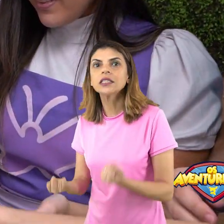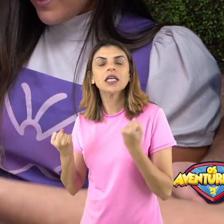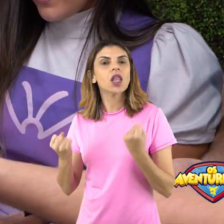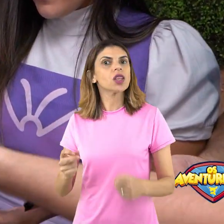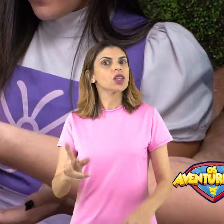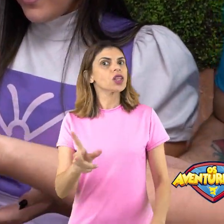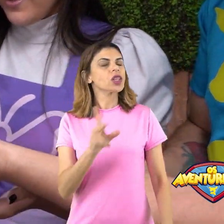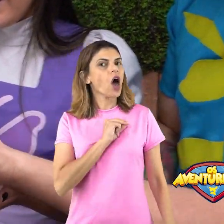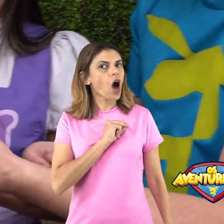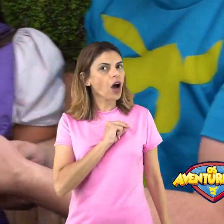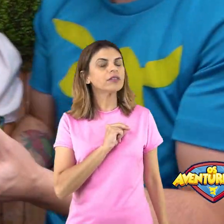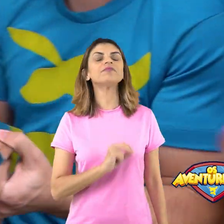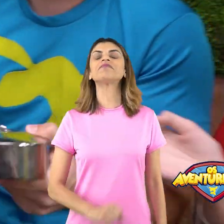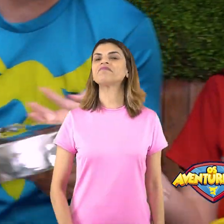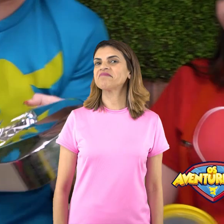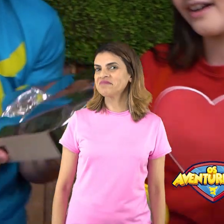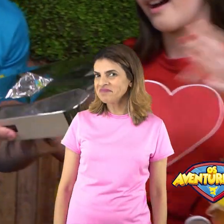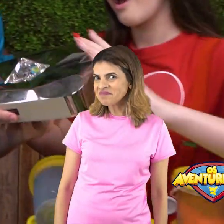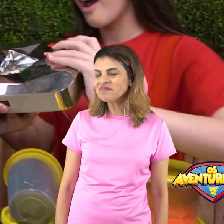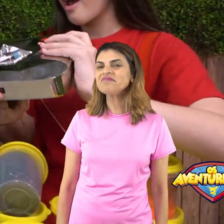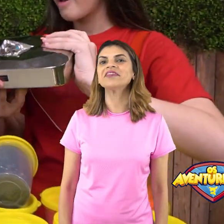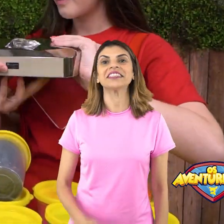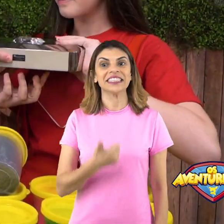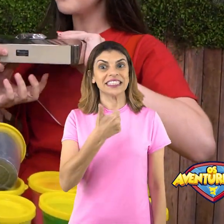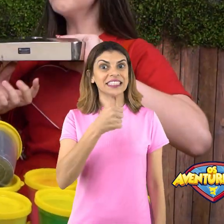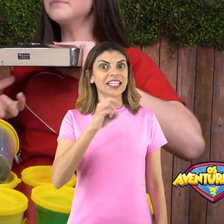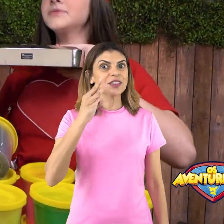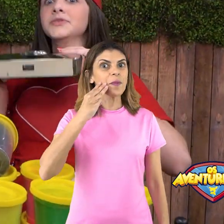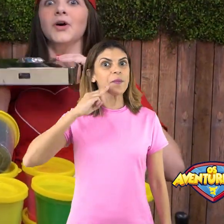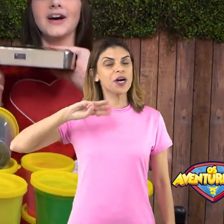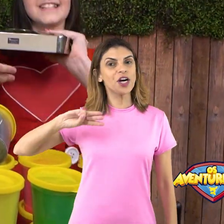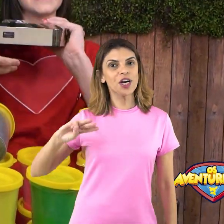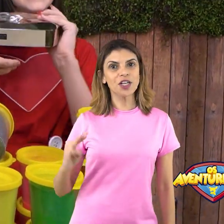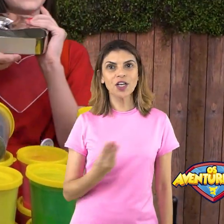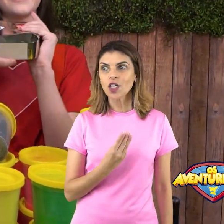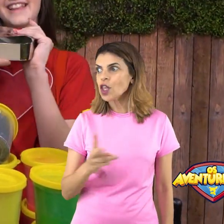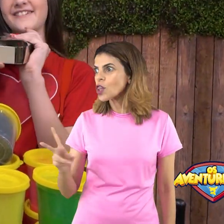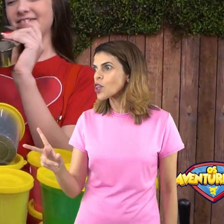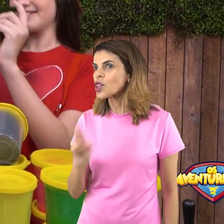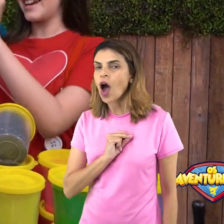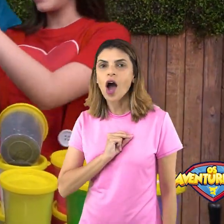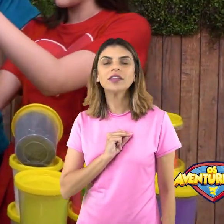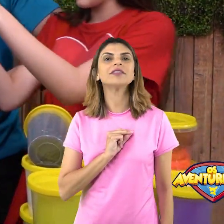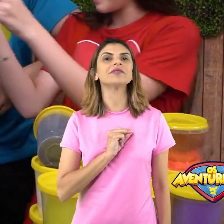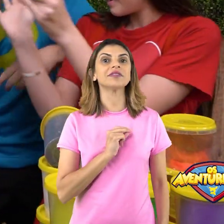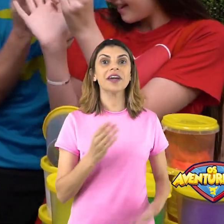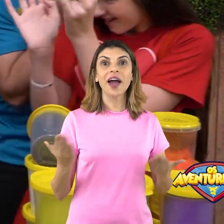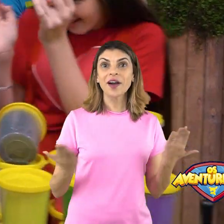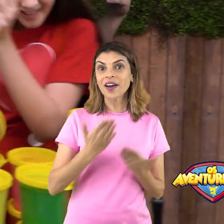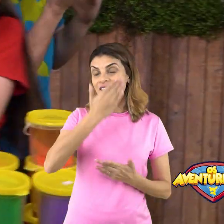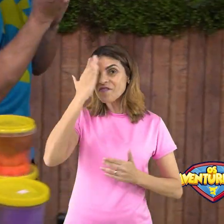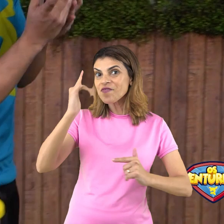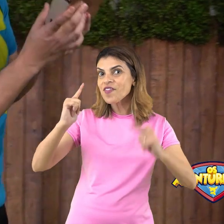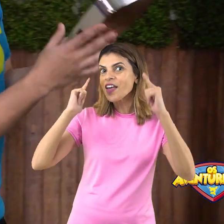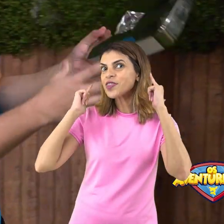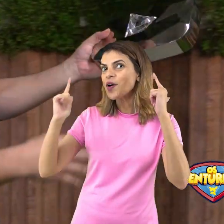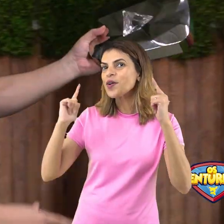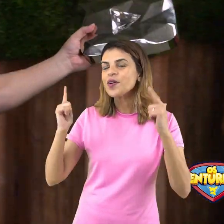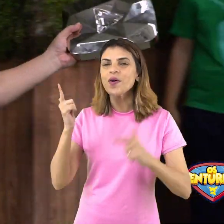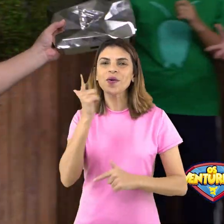Nossa! Essa é a nossa placa de 10 milhões de inscritos. Nossa! E agora os aventureiros vão